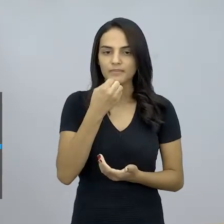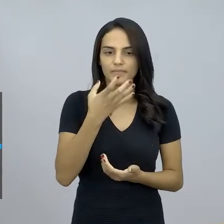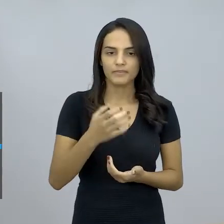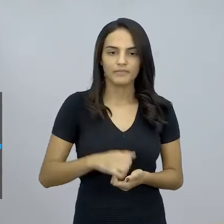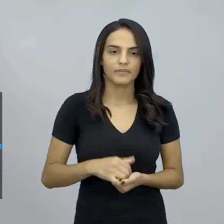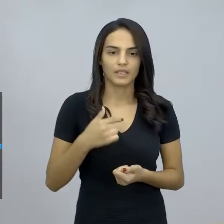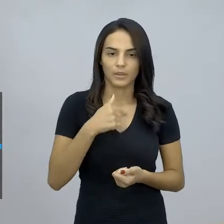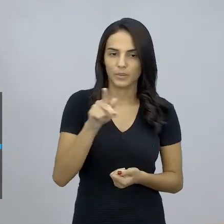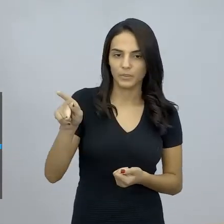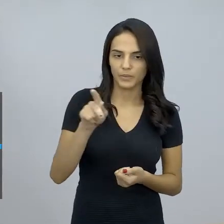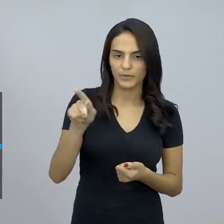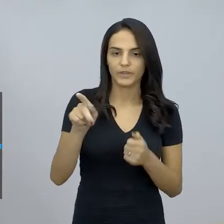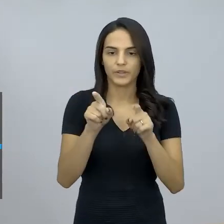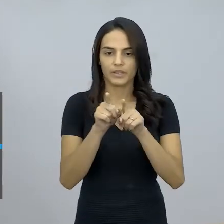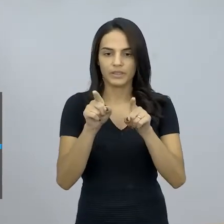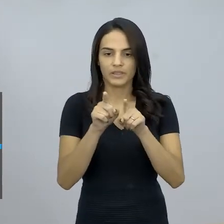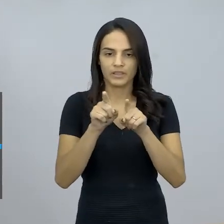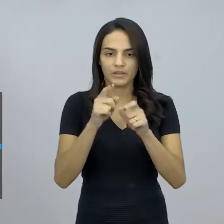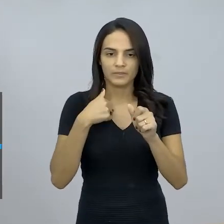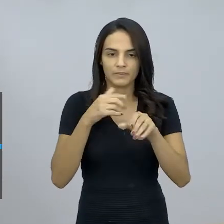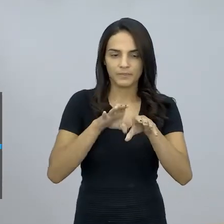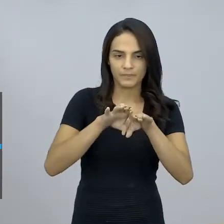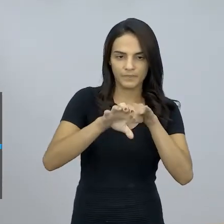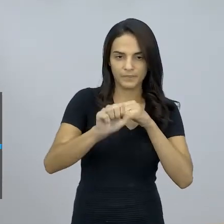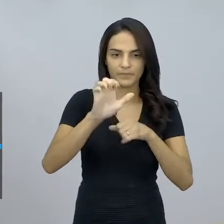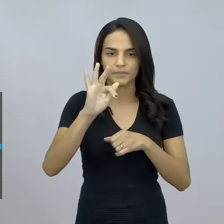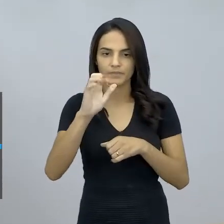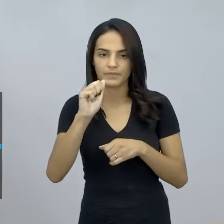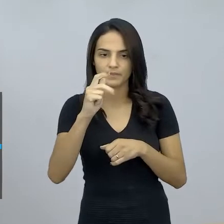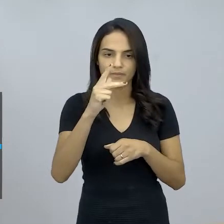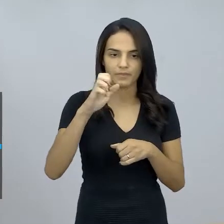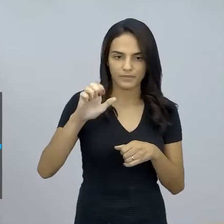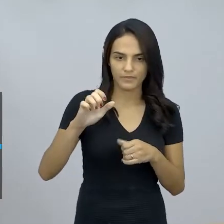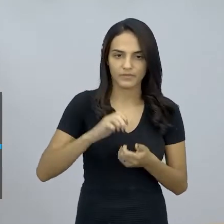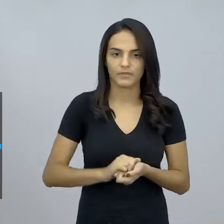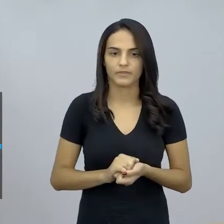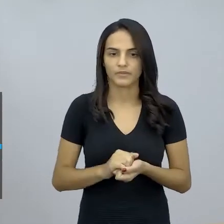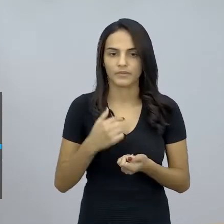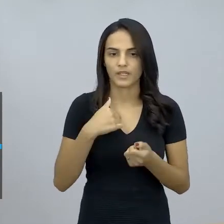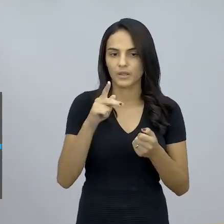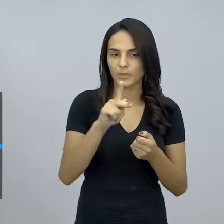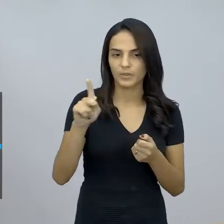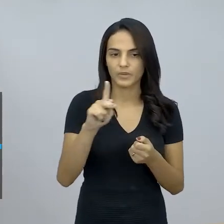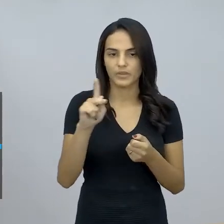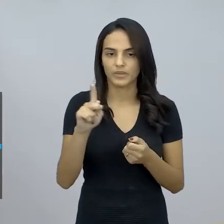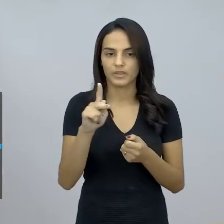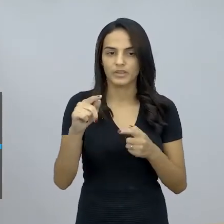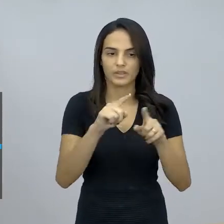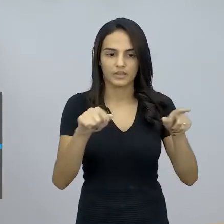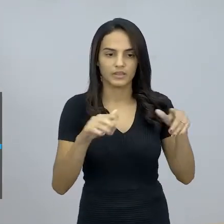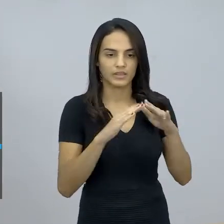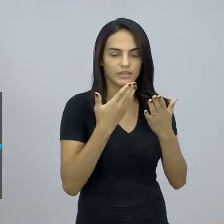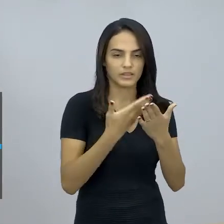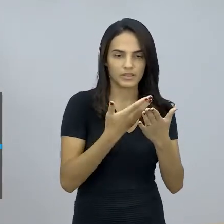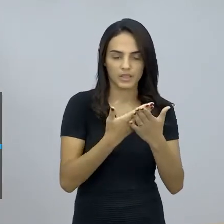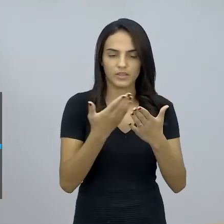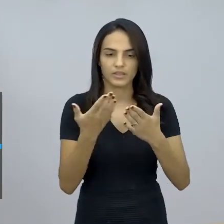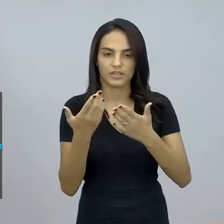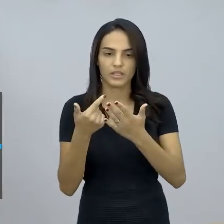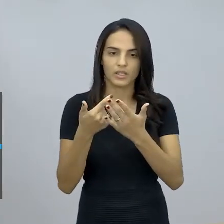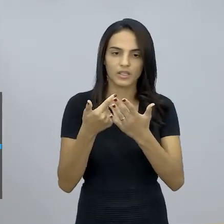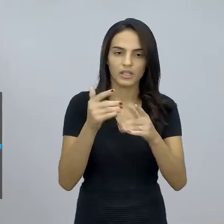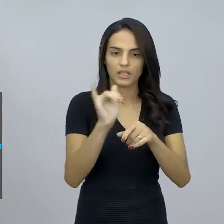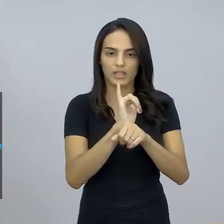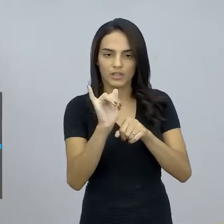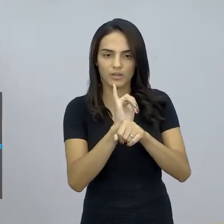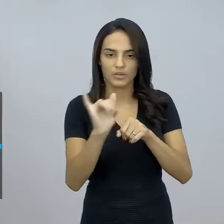sou professora também, além de formadora aqui da EFAP, eu sou professora de sala de recursos na